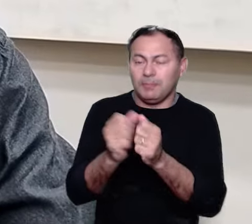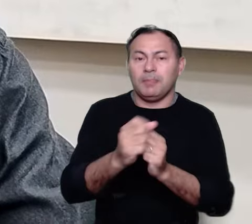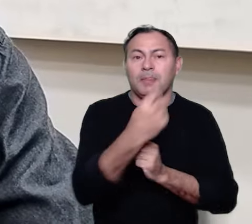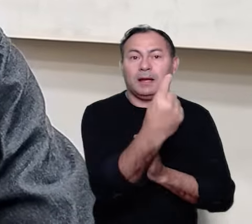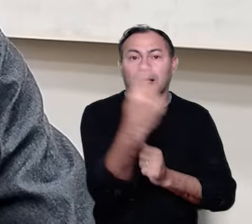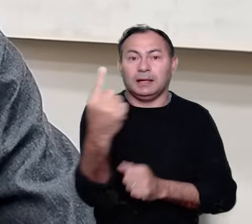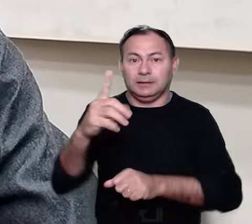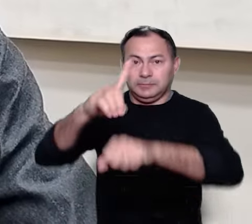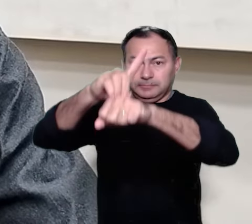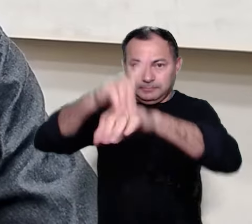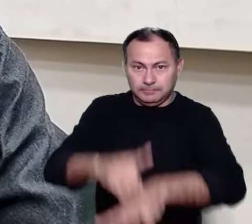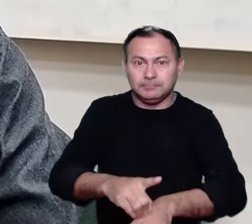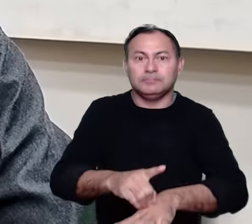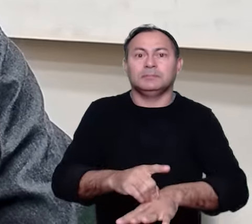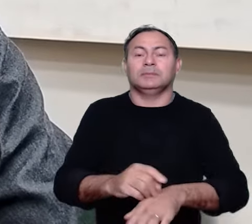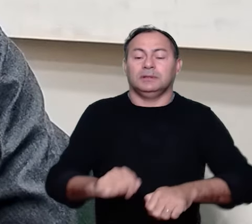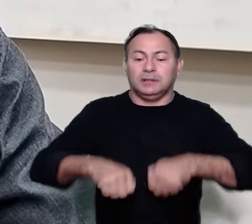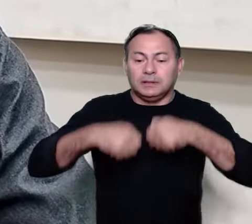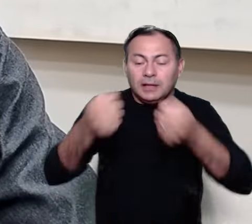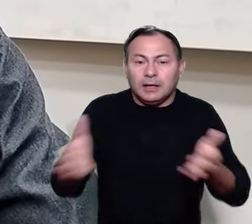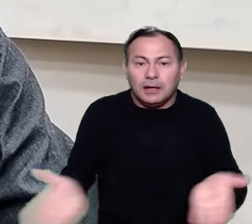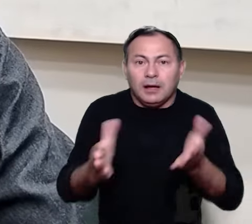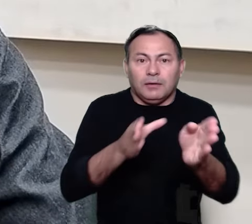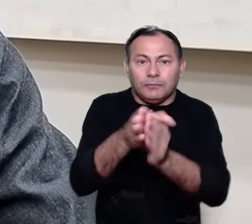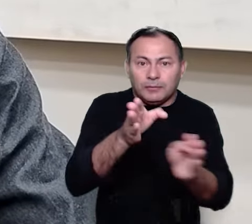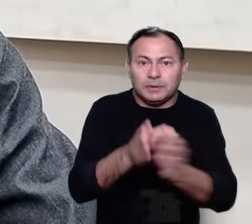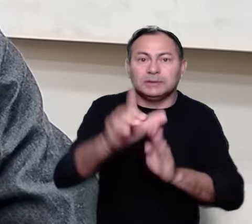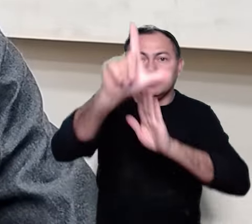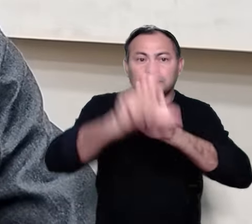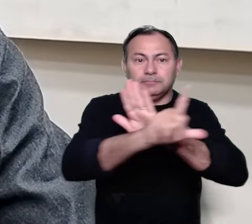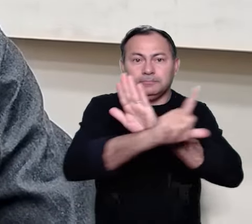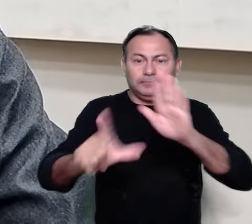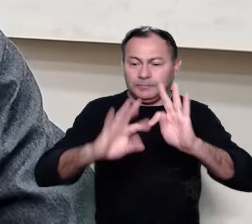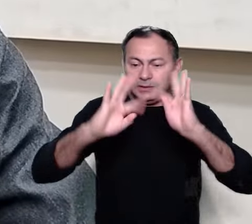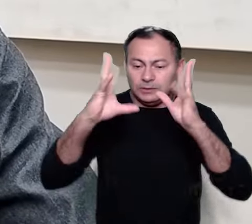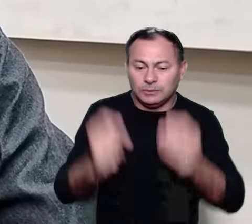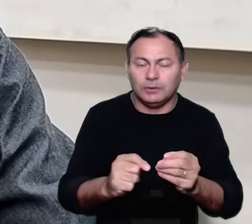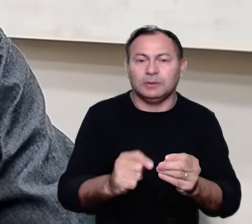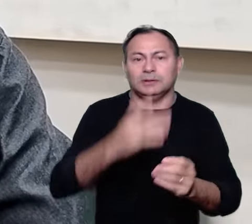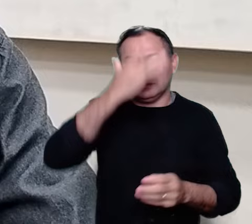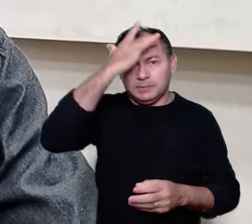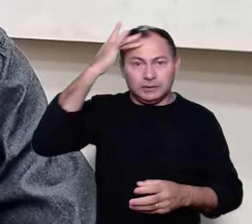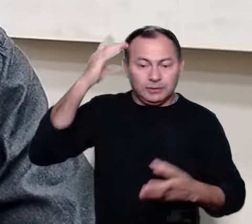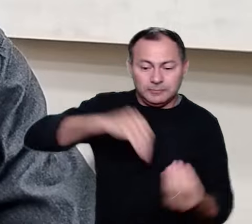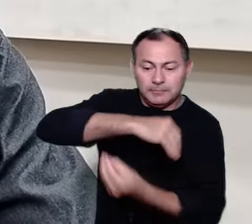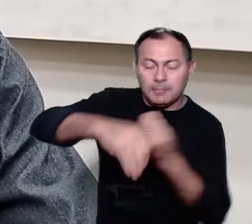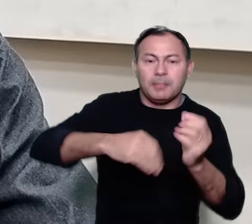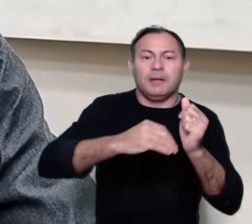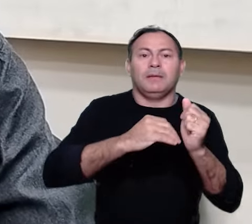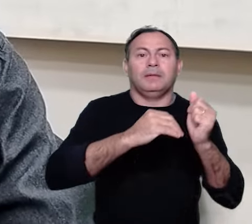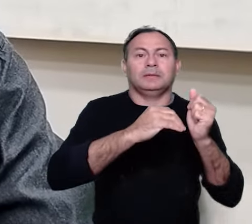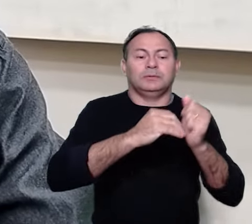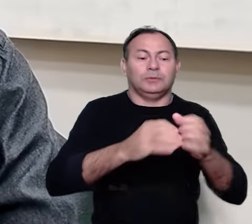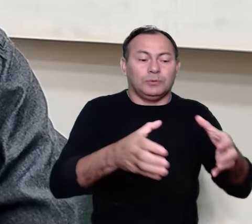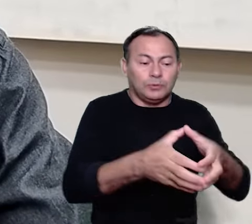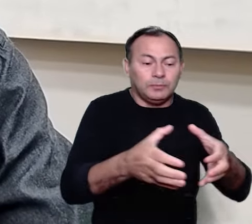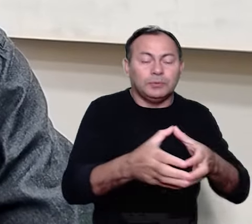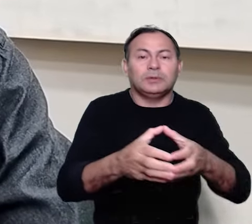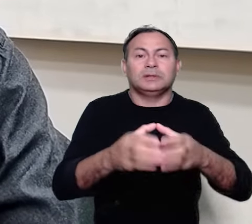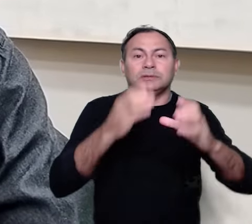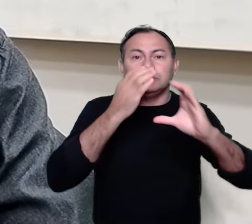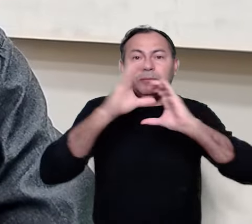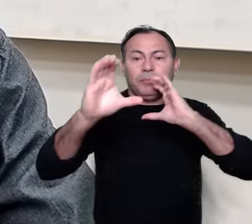Paralelamente, cada diocese deve propiciar a formação litúrgica de todos os envolvidos nos